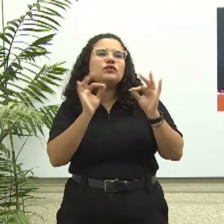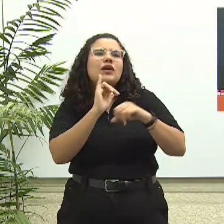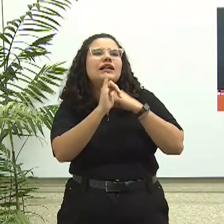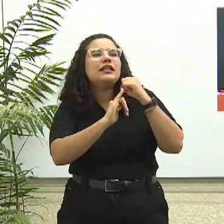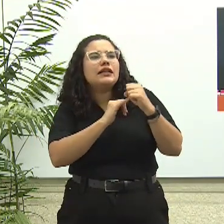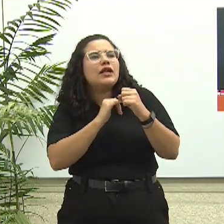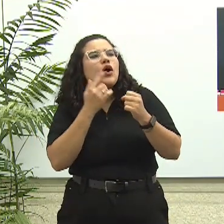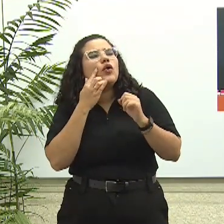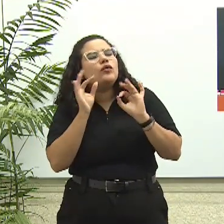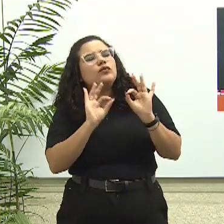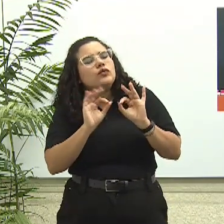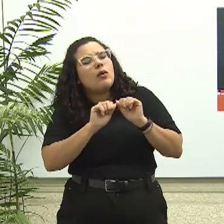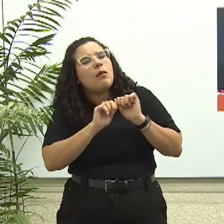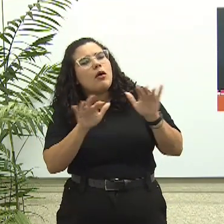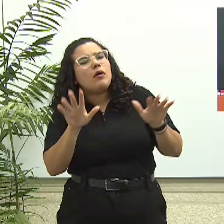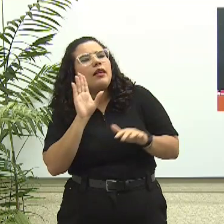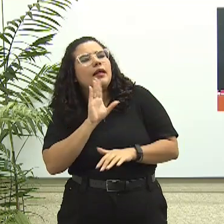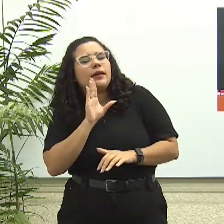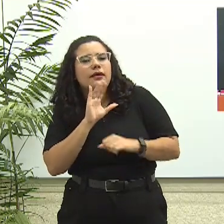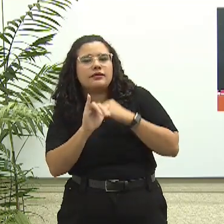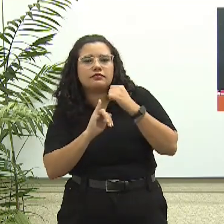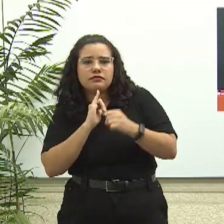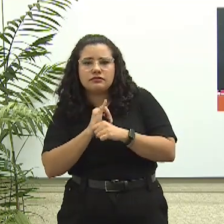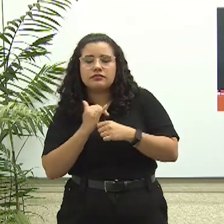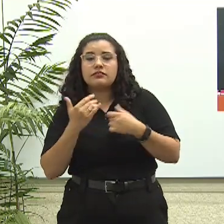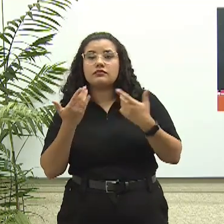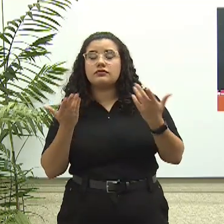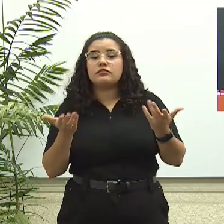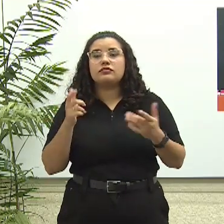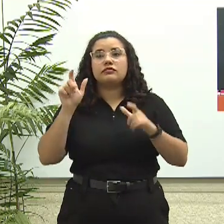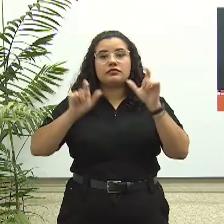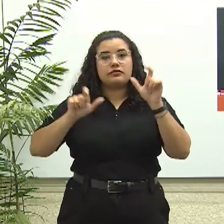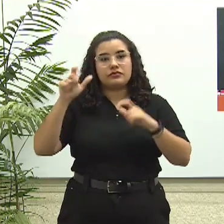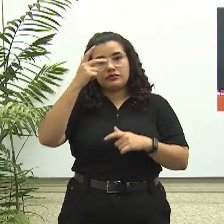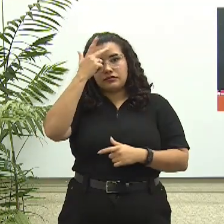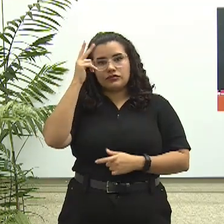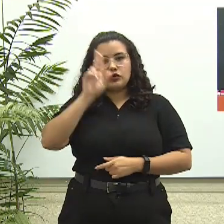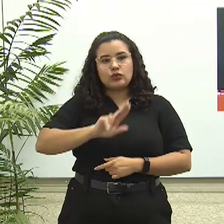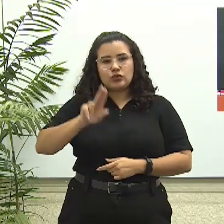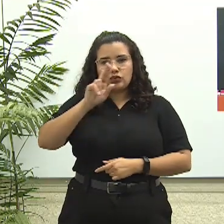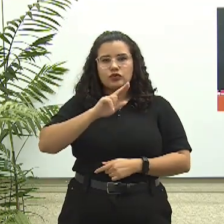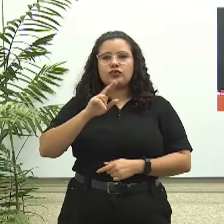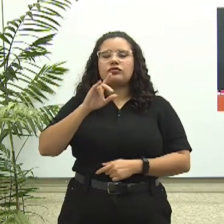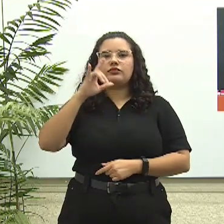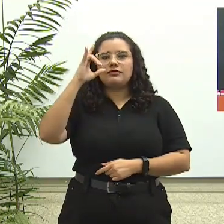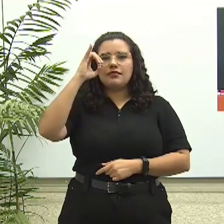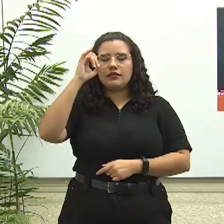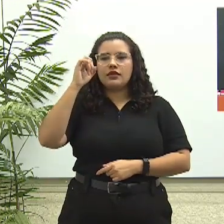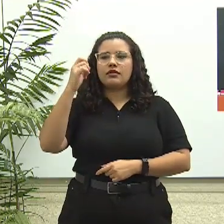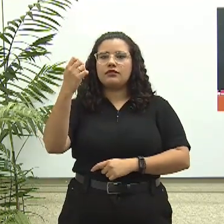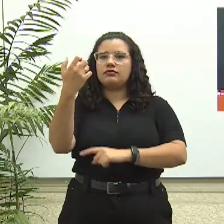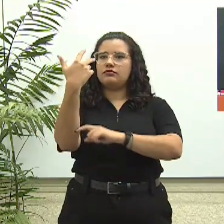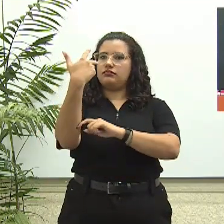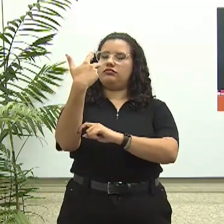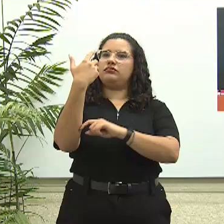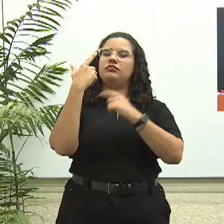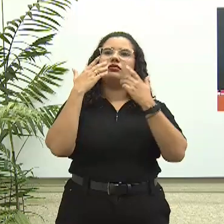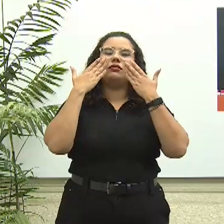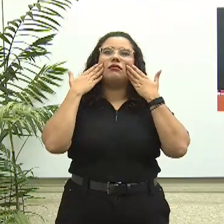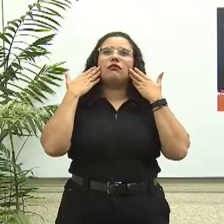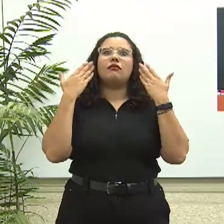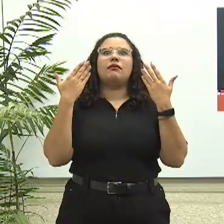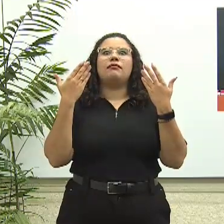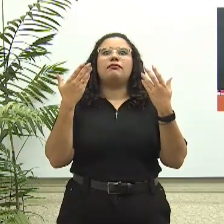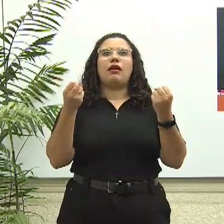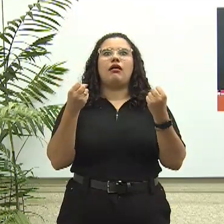bacana né então assim quando as pessoas usam os filtros do Instagram que vai embranquecendo todo mundo todo mundo